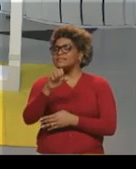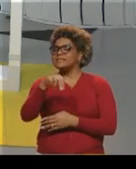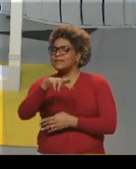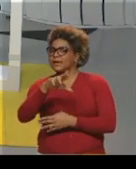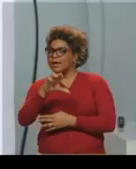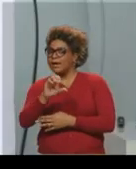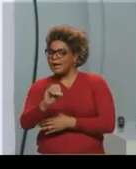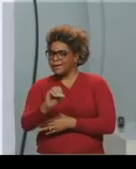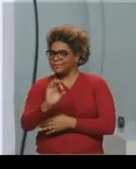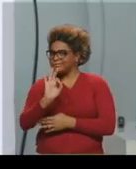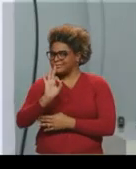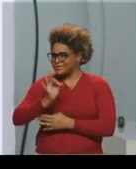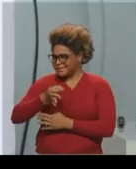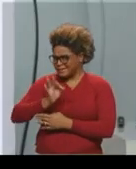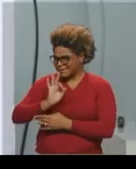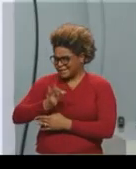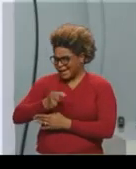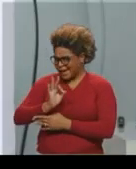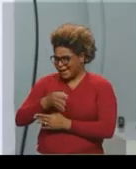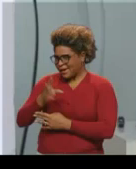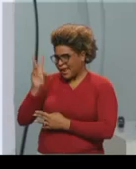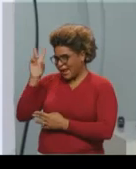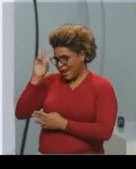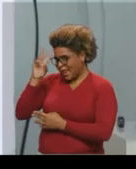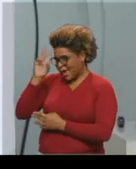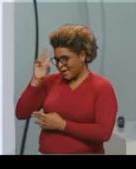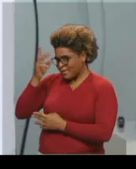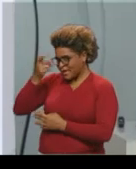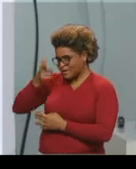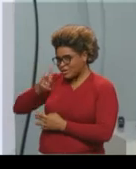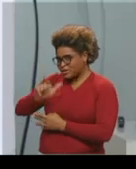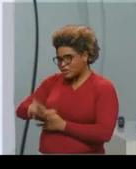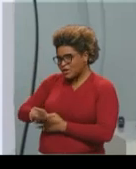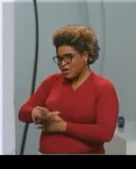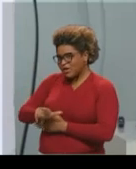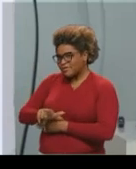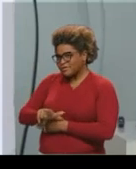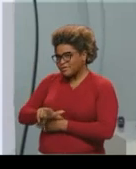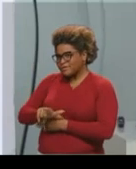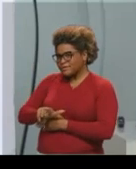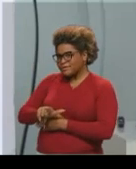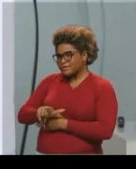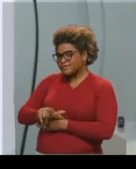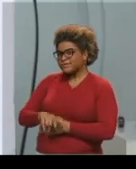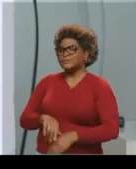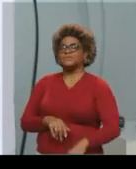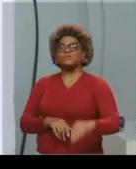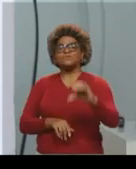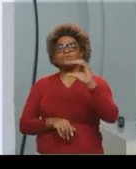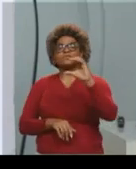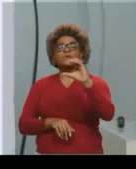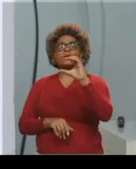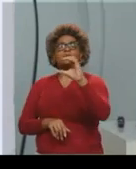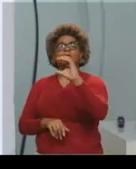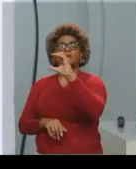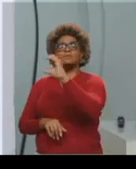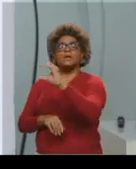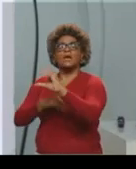Lembrando de novo. Met, et, prop, but.